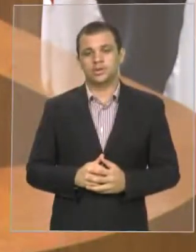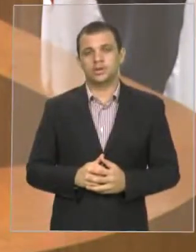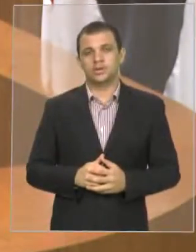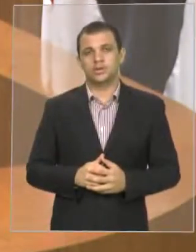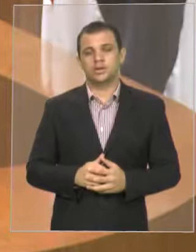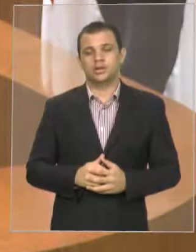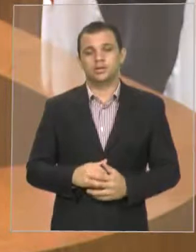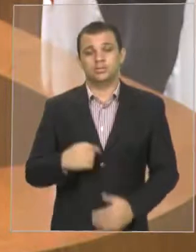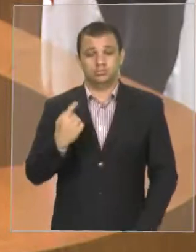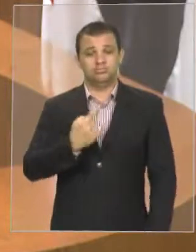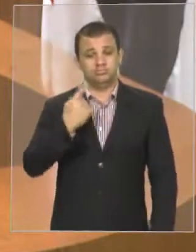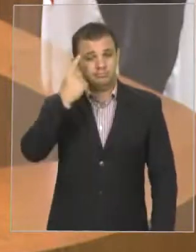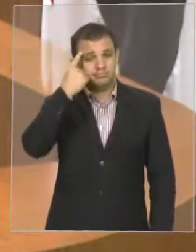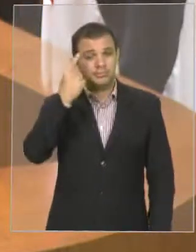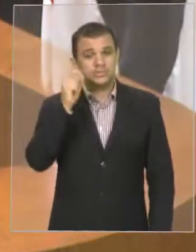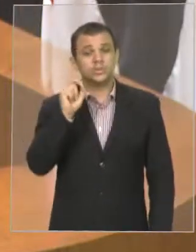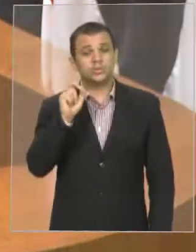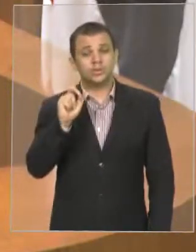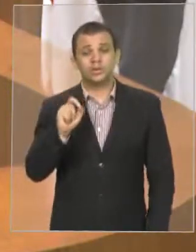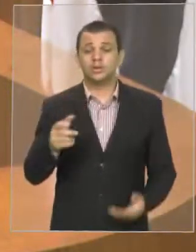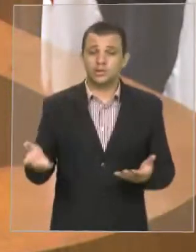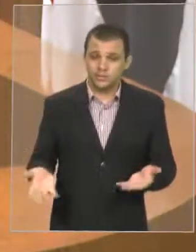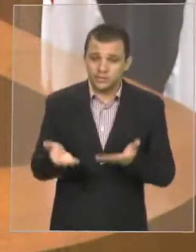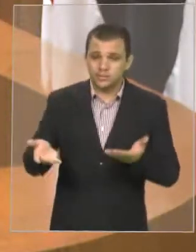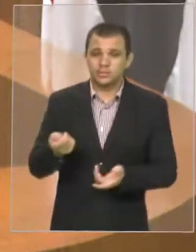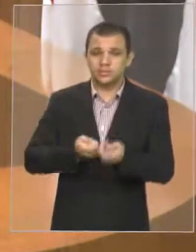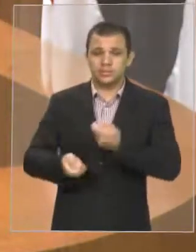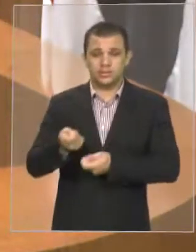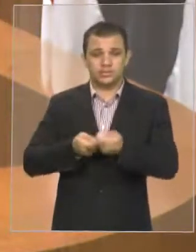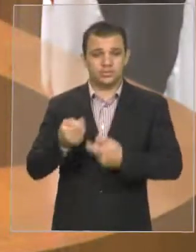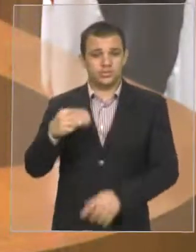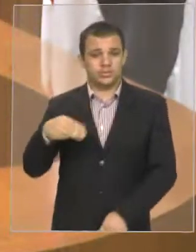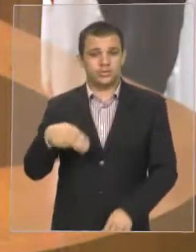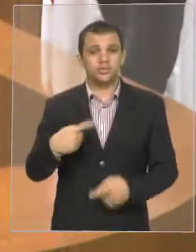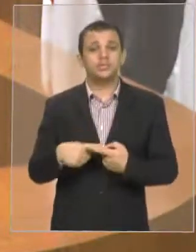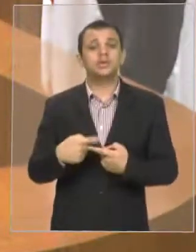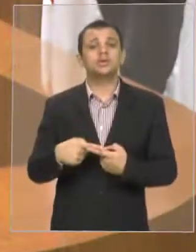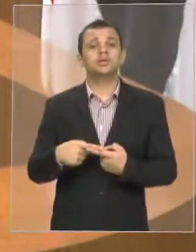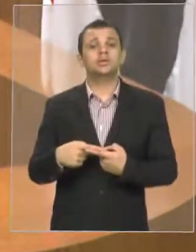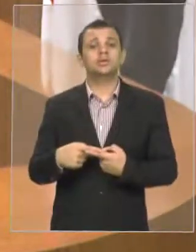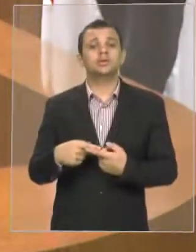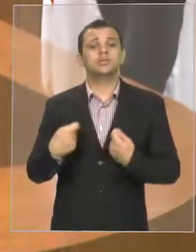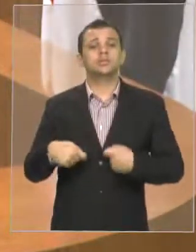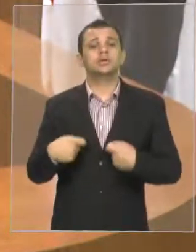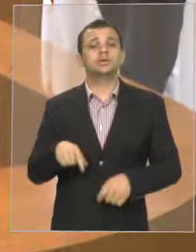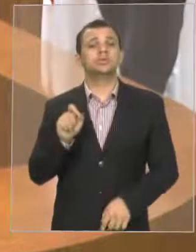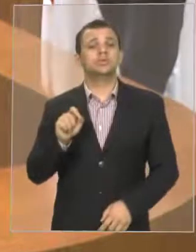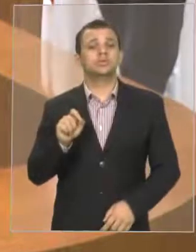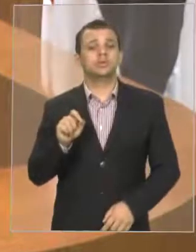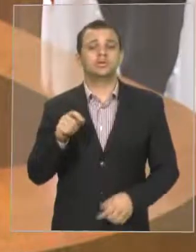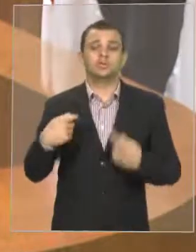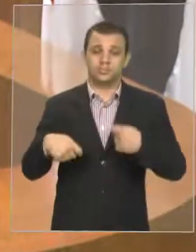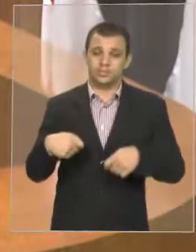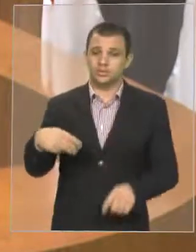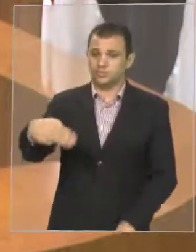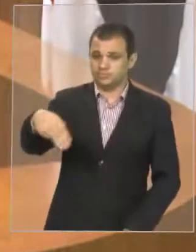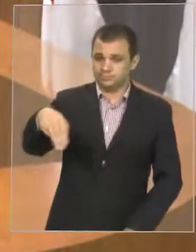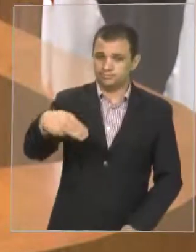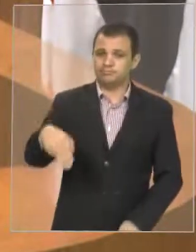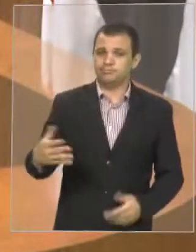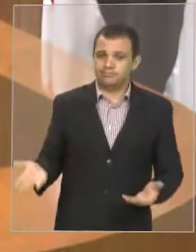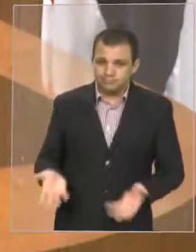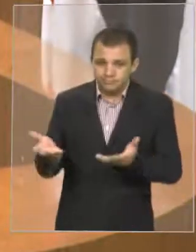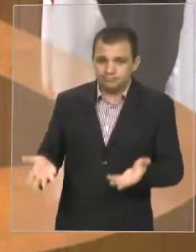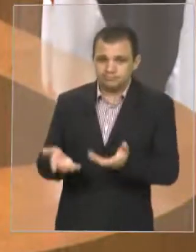fomentar, para fortalecer a economia desse estado, nós temos que transformar o Maranhão num celeiro de produção. E para isso, nós temos que analisar todos os elos do